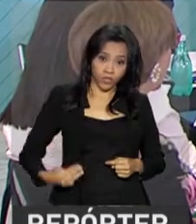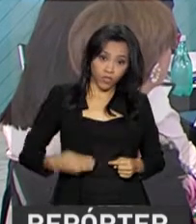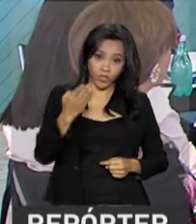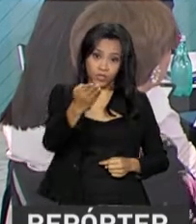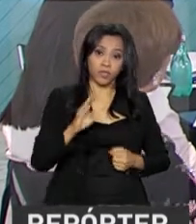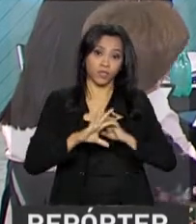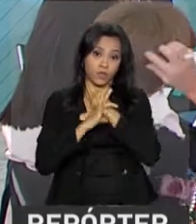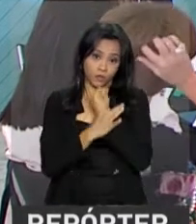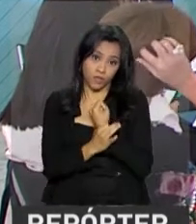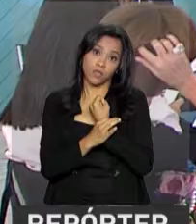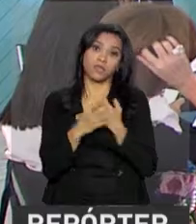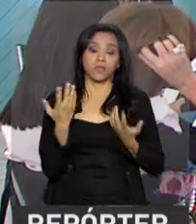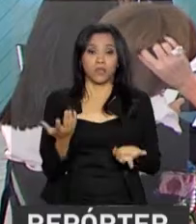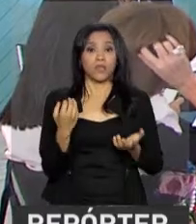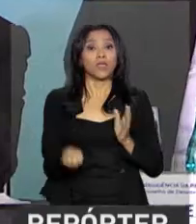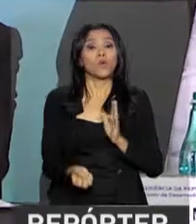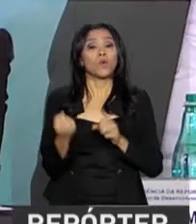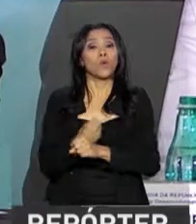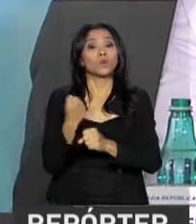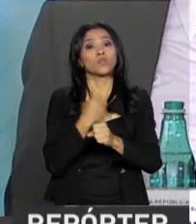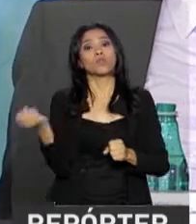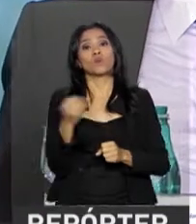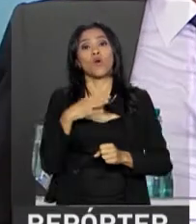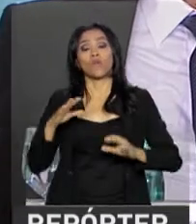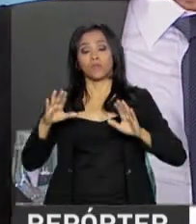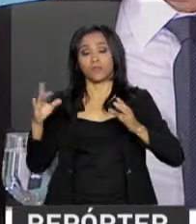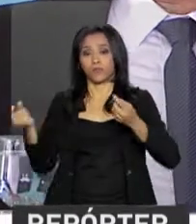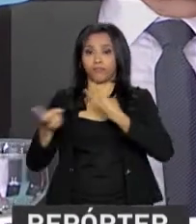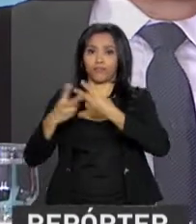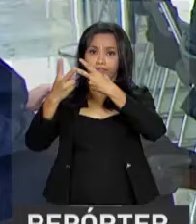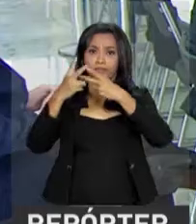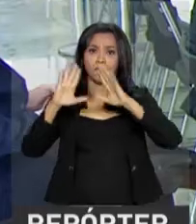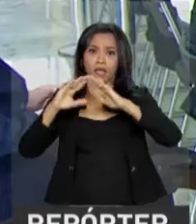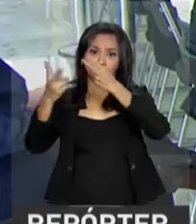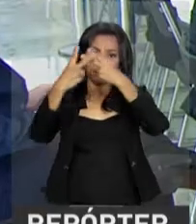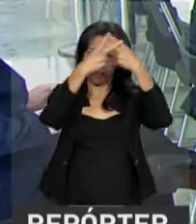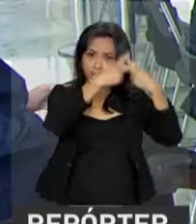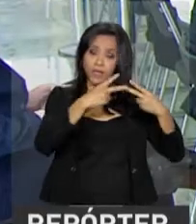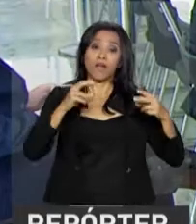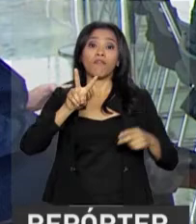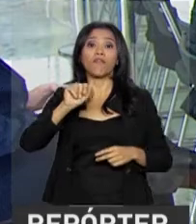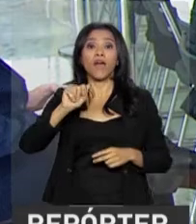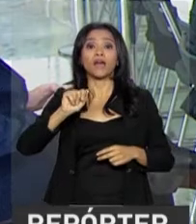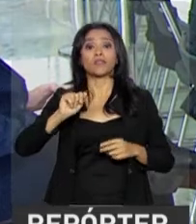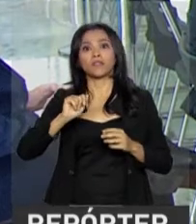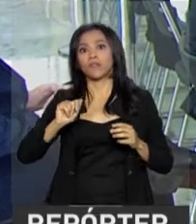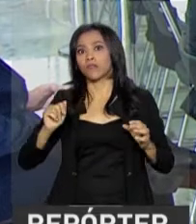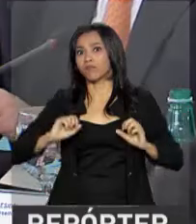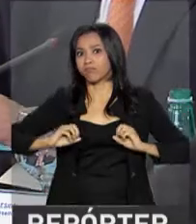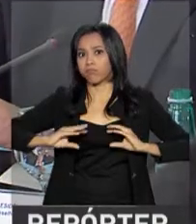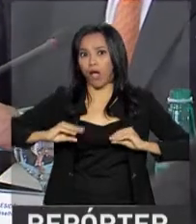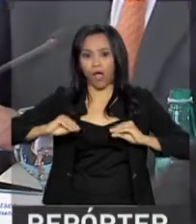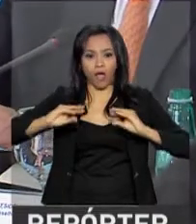que, apesar da construção de novas penitenciárias, o déficit de vagas tem crescido. Segundo ele, o fato exige